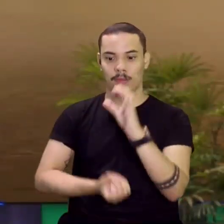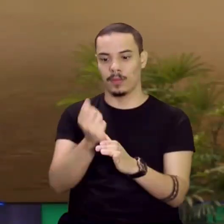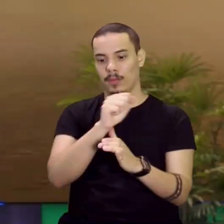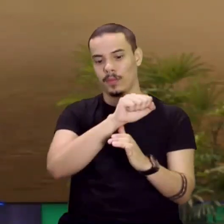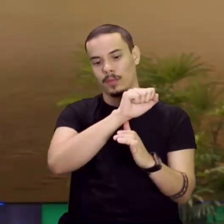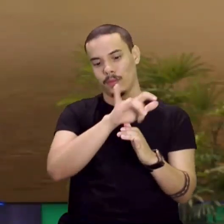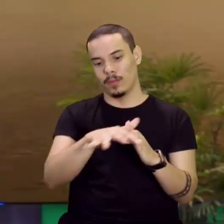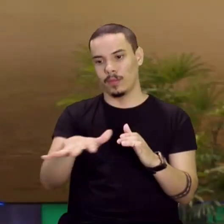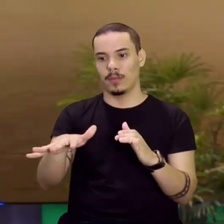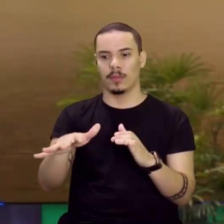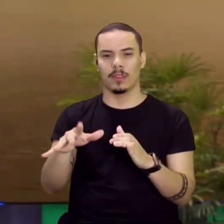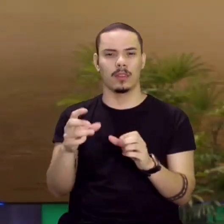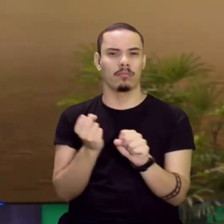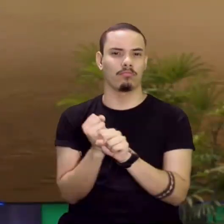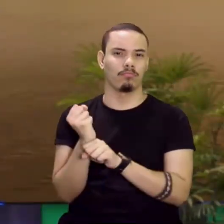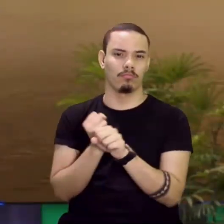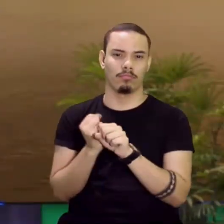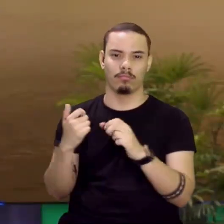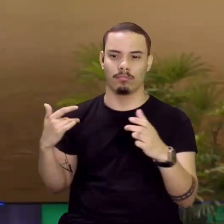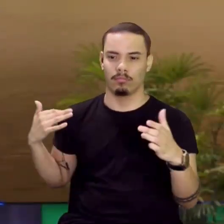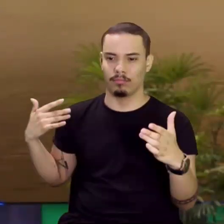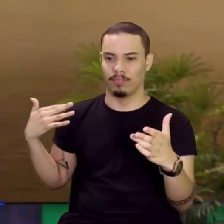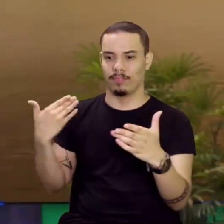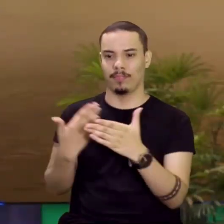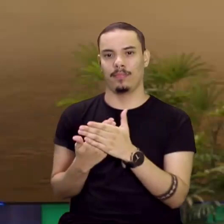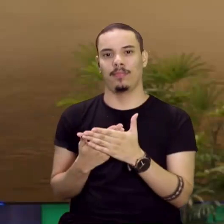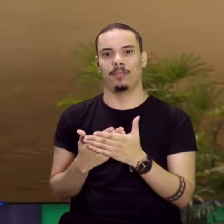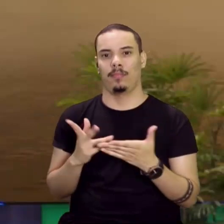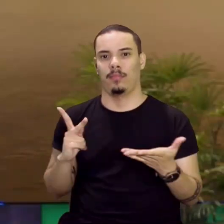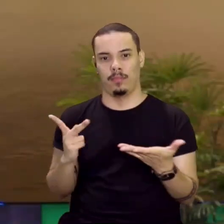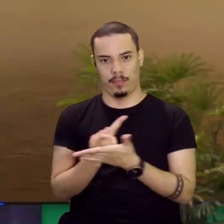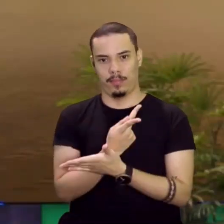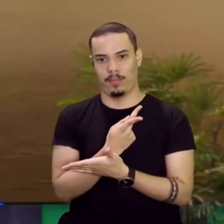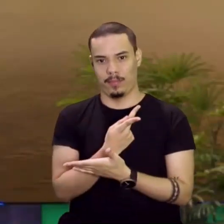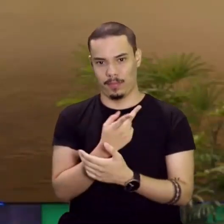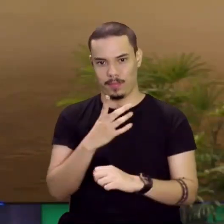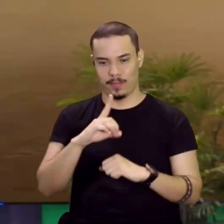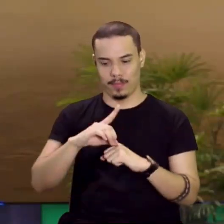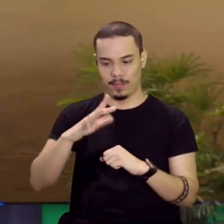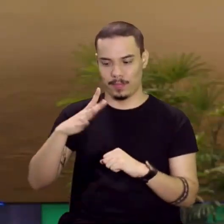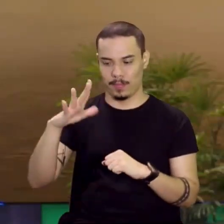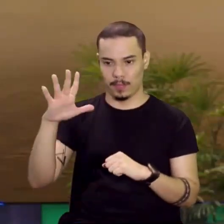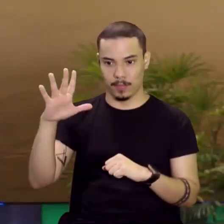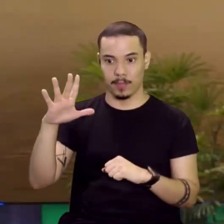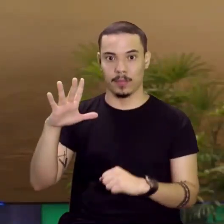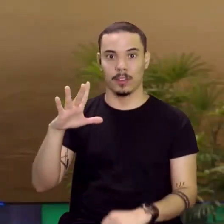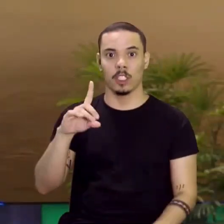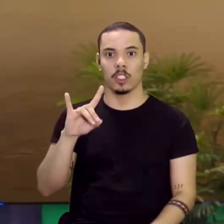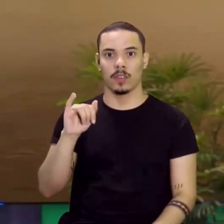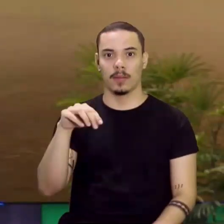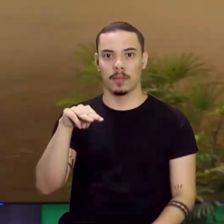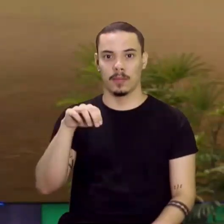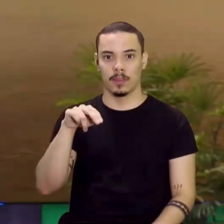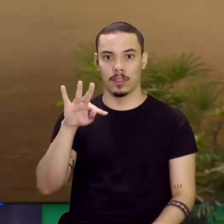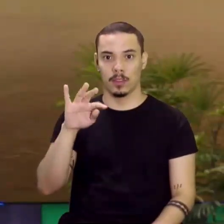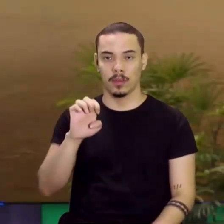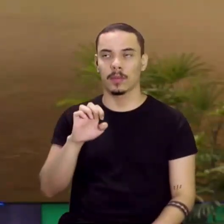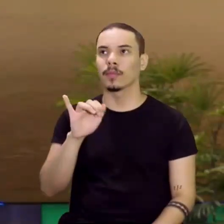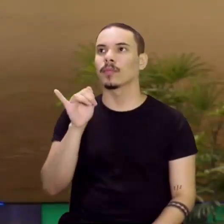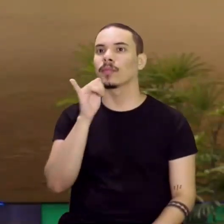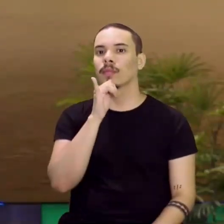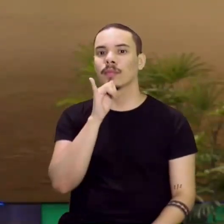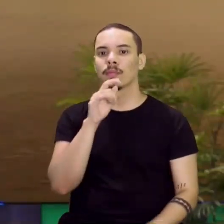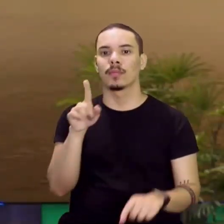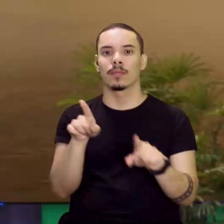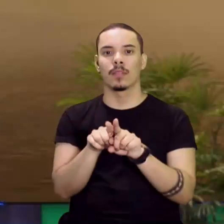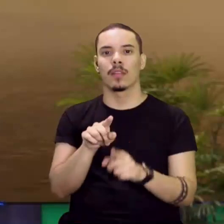Tá? Portanto, há milhares e milhares de anos ocorreu. Tá? Aquela foz que é tão famosa,